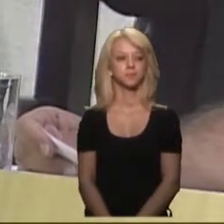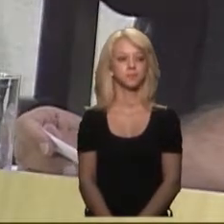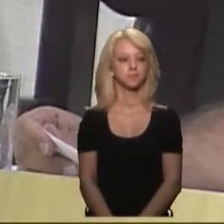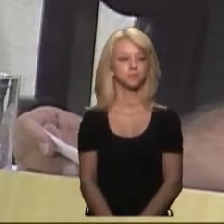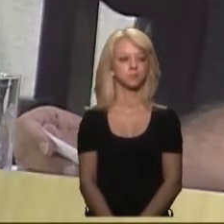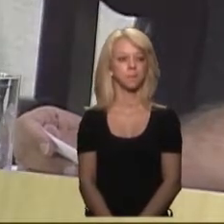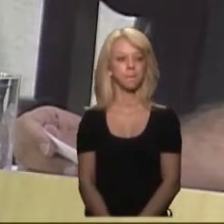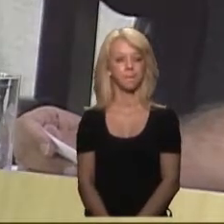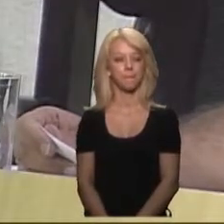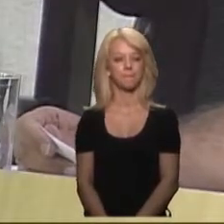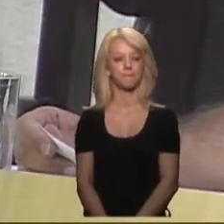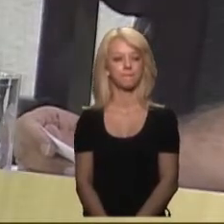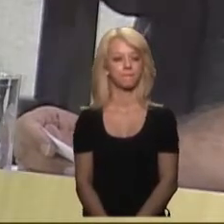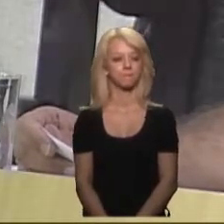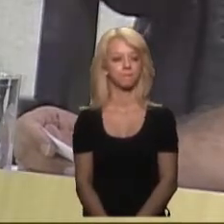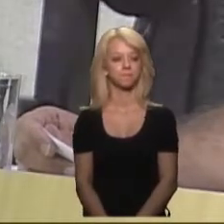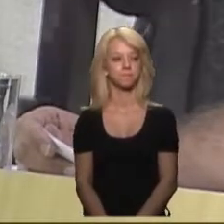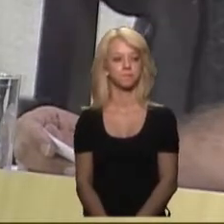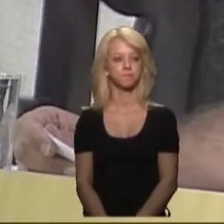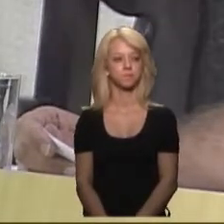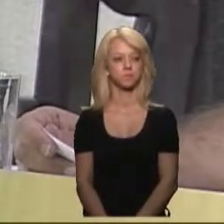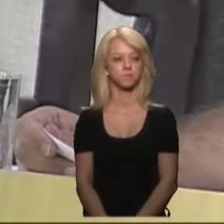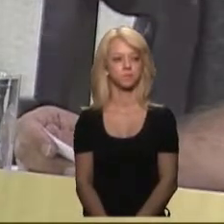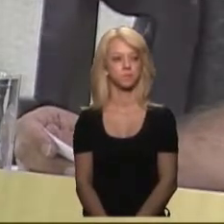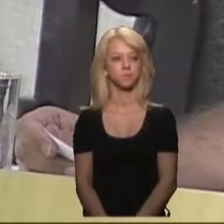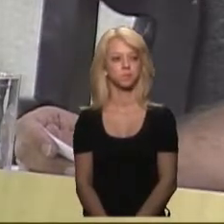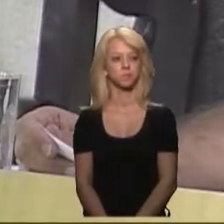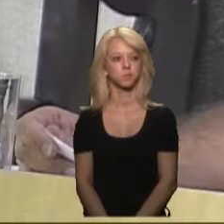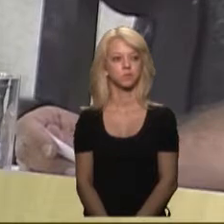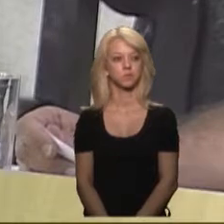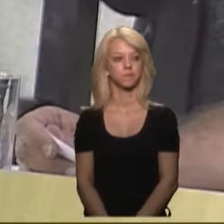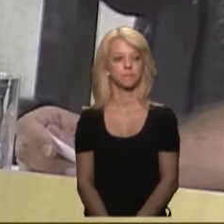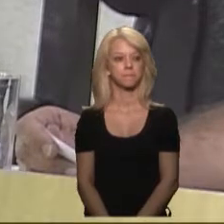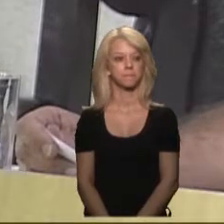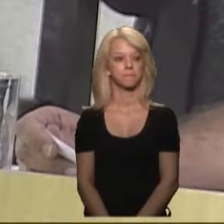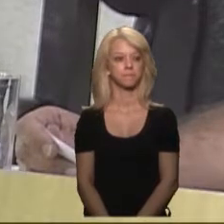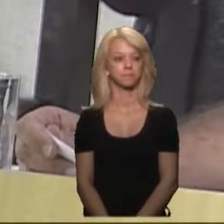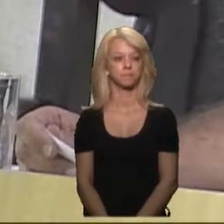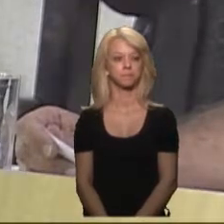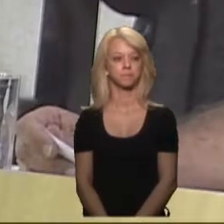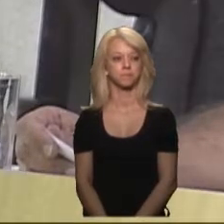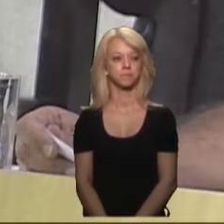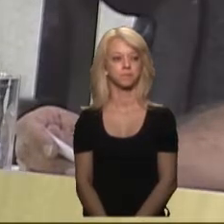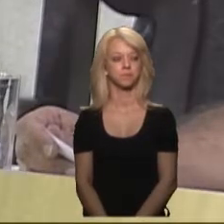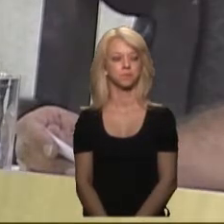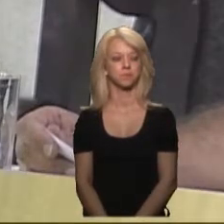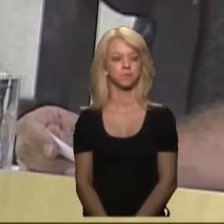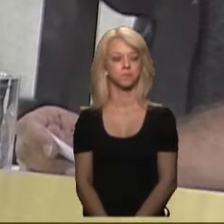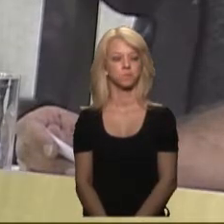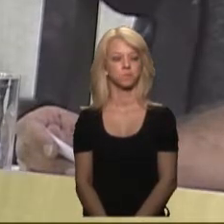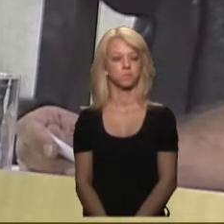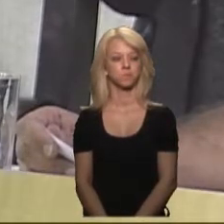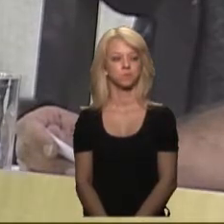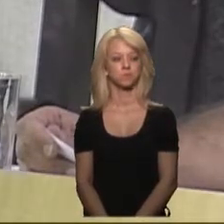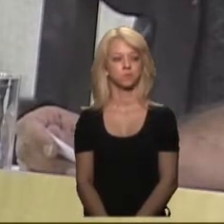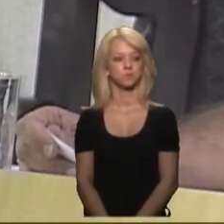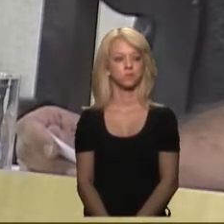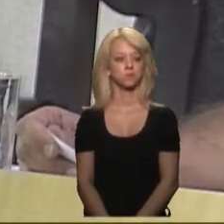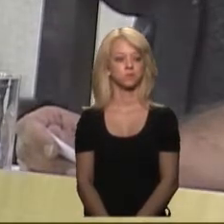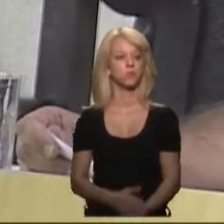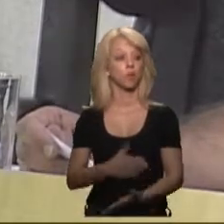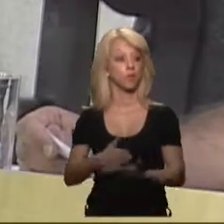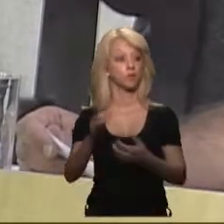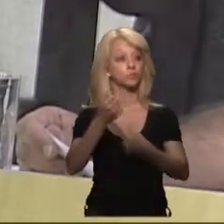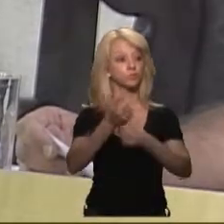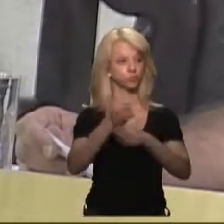Padre Afonso, e o Padre Afonso fez uma emenda, e no início do ano que vem, Taubaté vai ter um castramóvel. Só para ele fez um questionamento